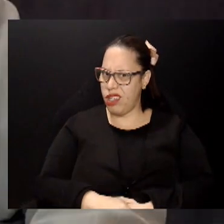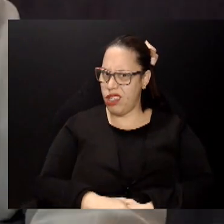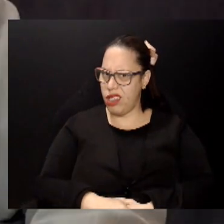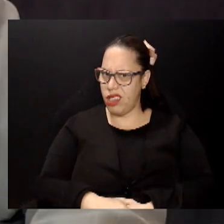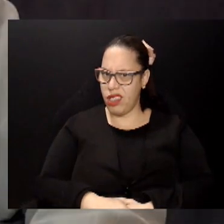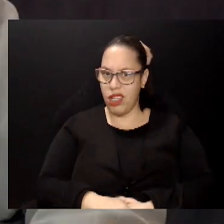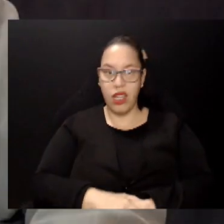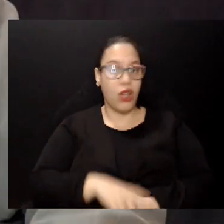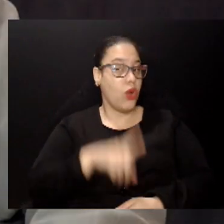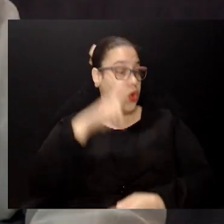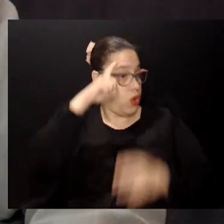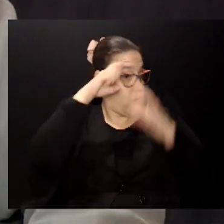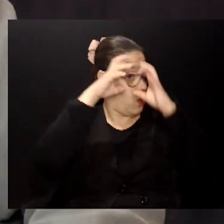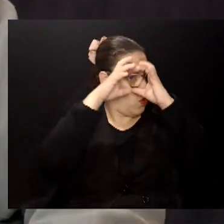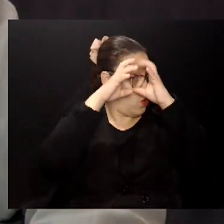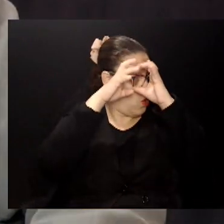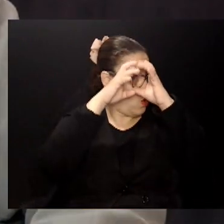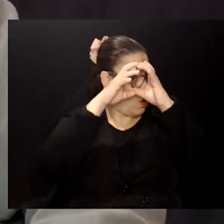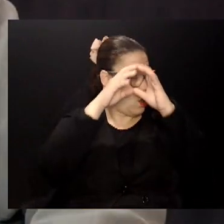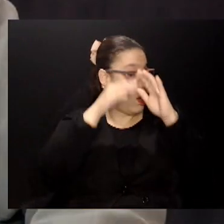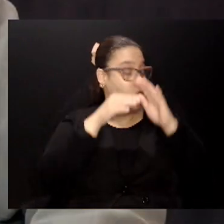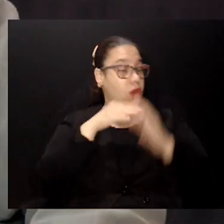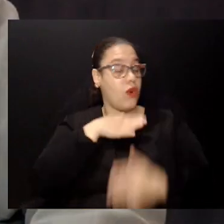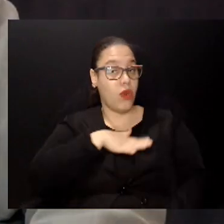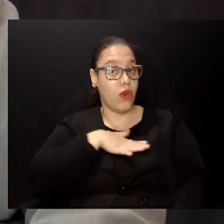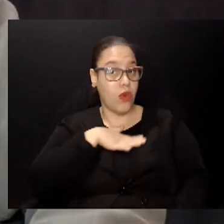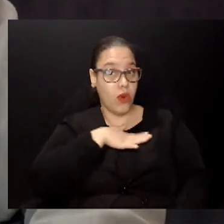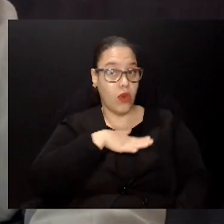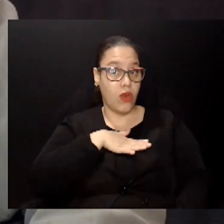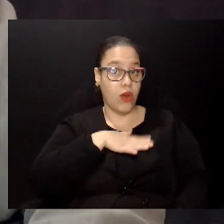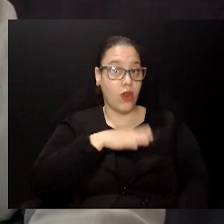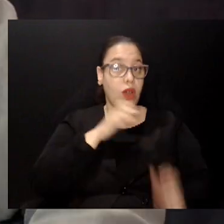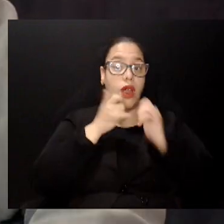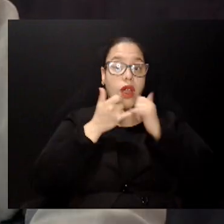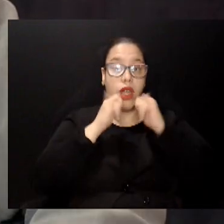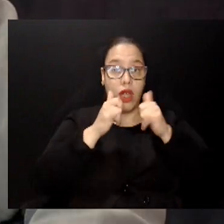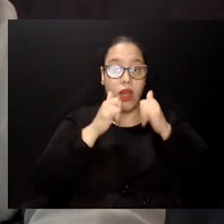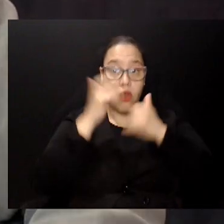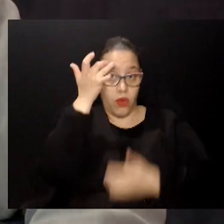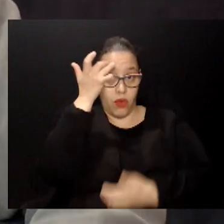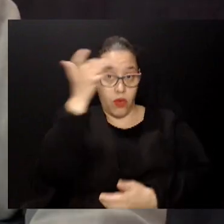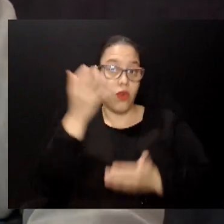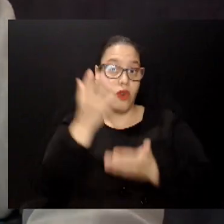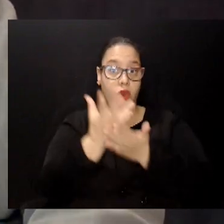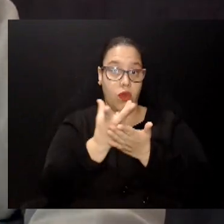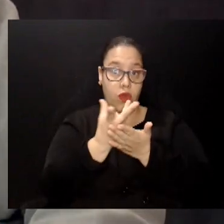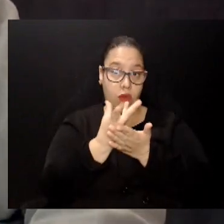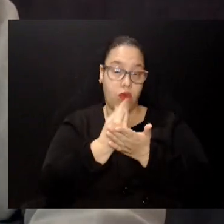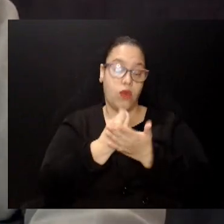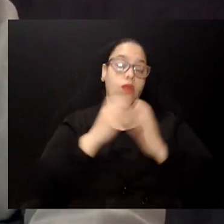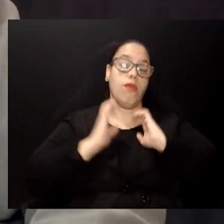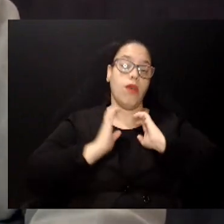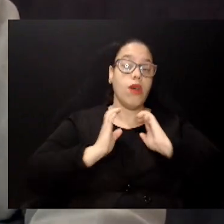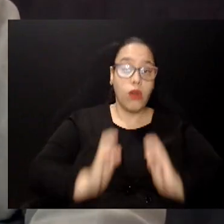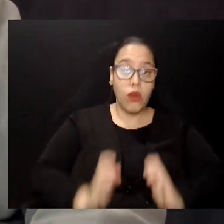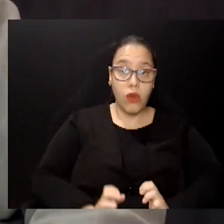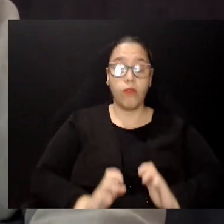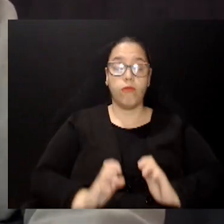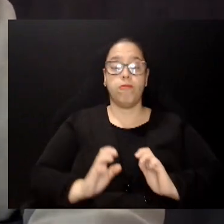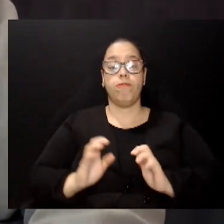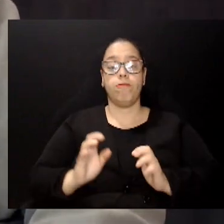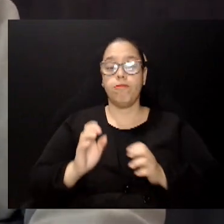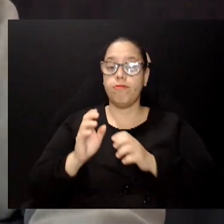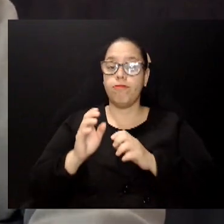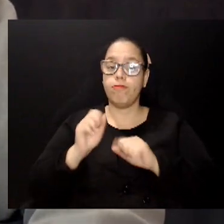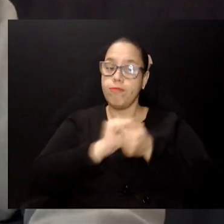energia. Então, por querer economizar energia, é mais fácil a gente ter hábitos, padrões de comportamento. Esses padrões de comportamento, eles são moldados na nossa